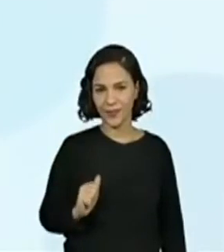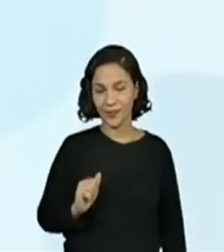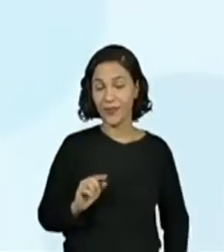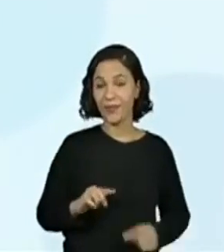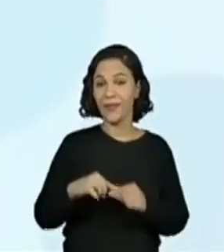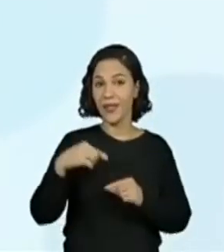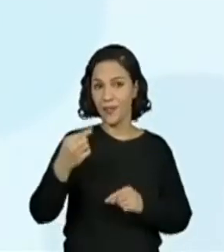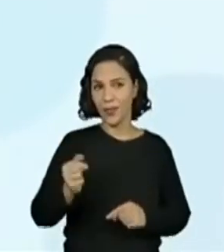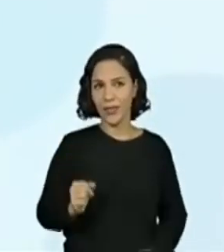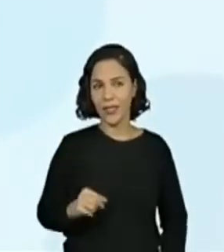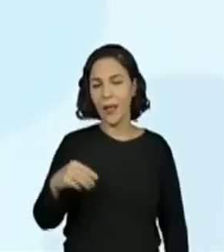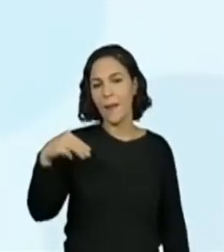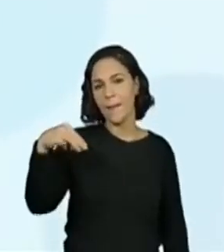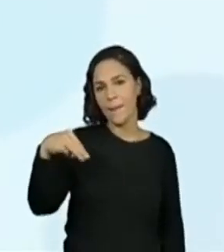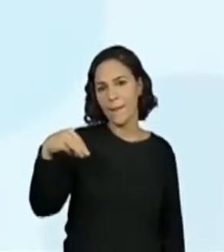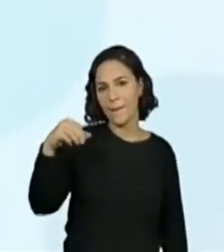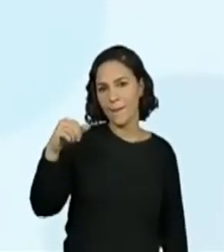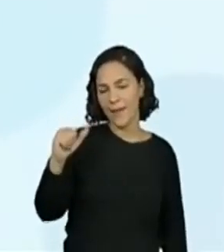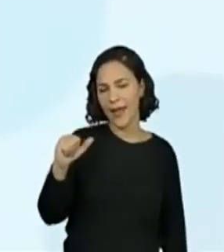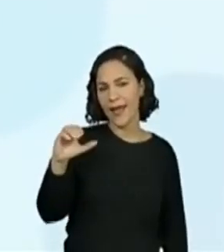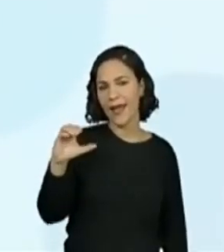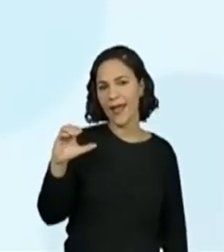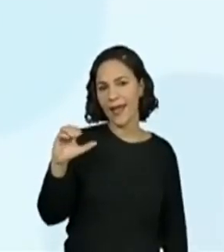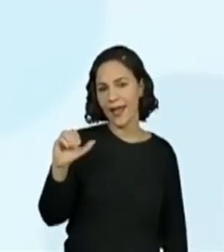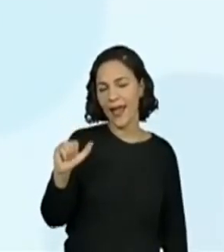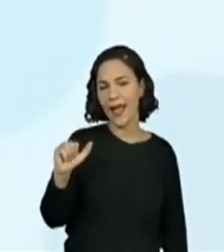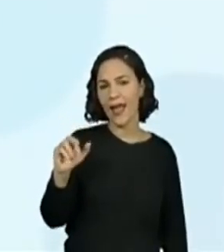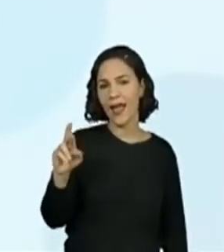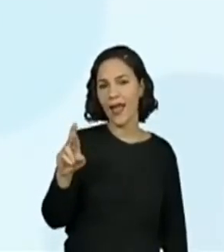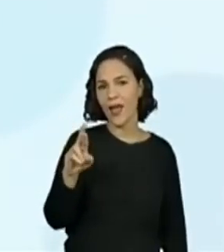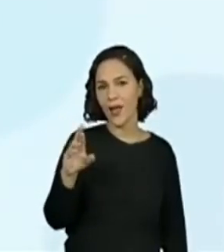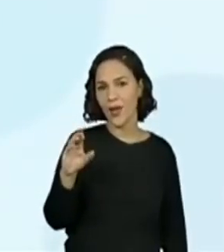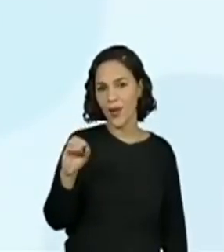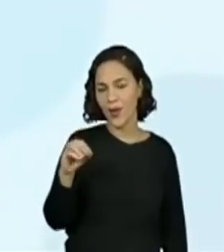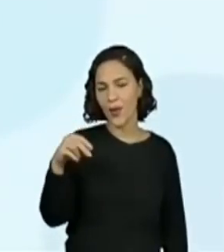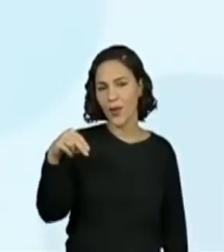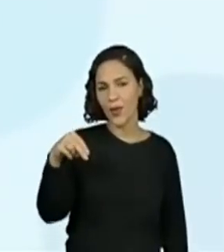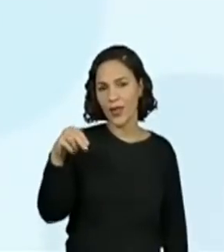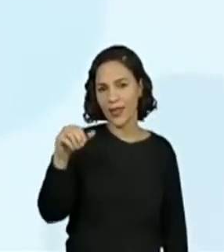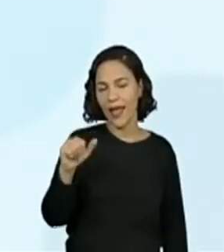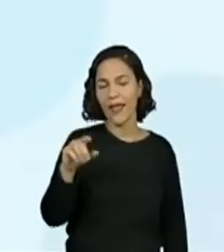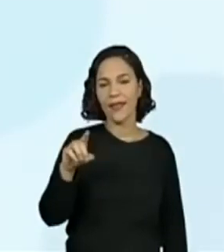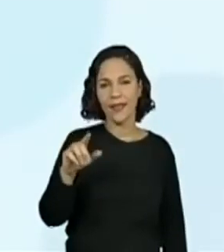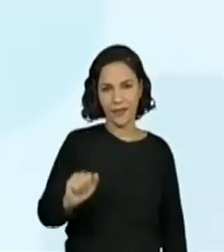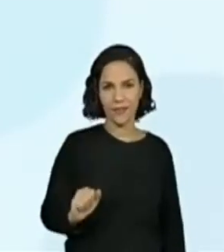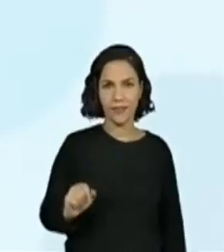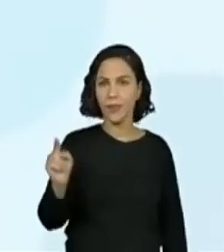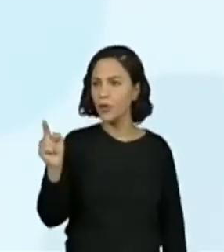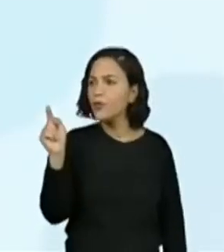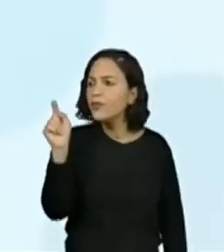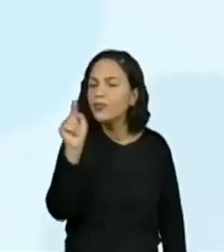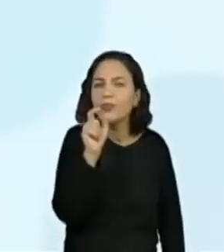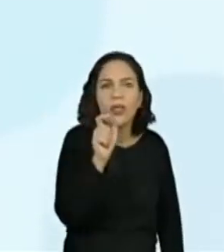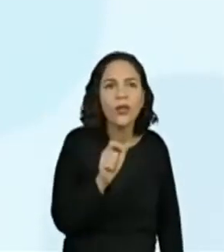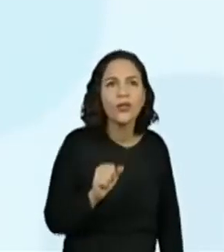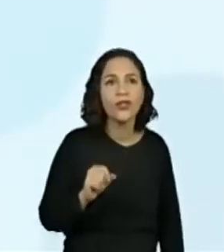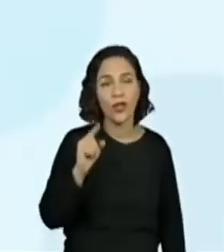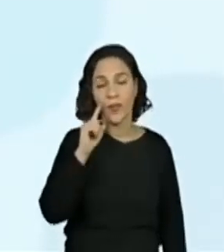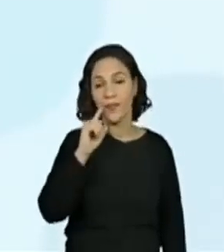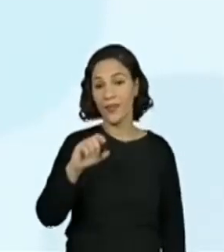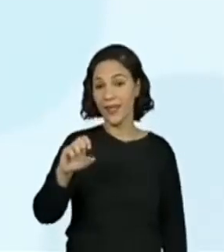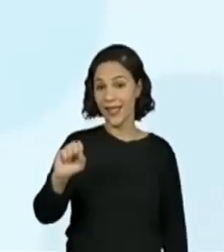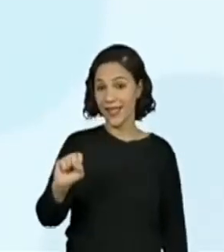macarronada. Leiam, turminha, macarronada. Coloca o dedinho. Temos também